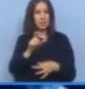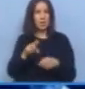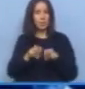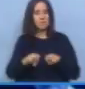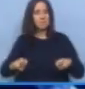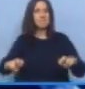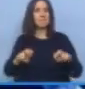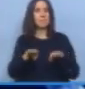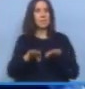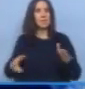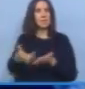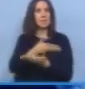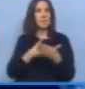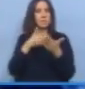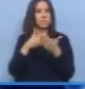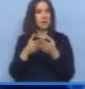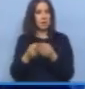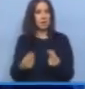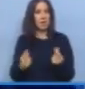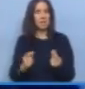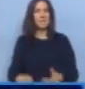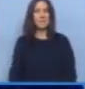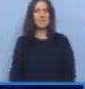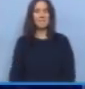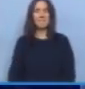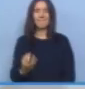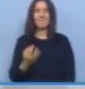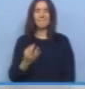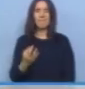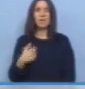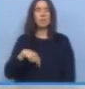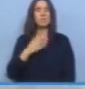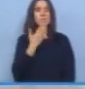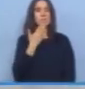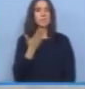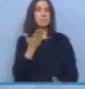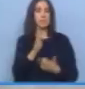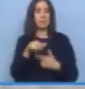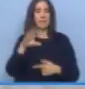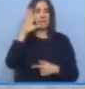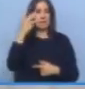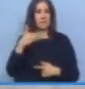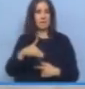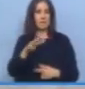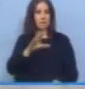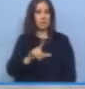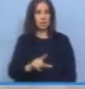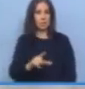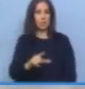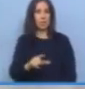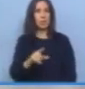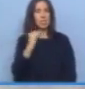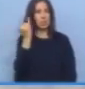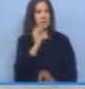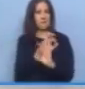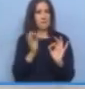mesa, caem uma quantidade de barreiras, é isso. Sim. E o que nós vamos pedir, o que nós pedimos, por exemplo, neste evento que vamos fazer em Lisboa, neste mais